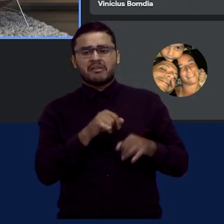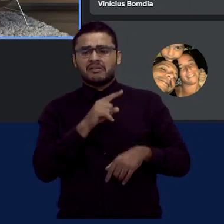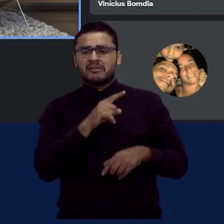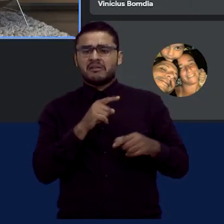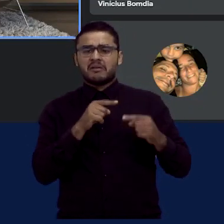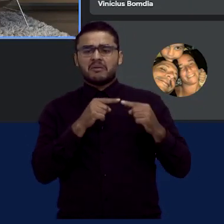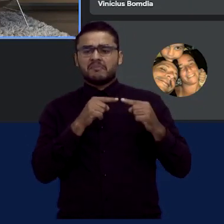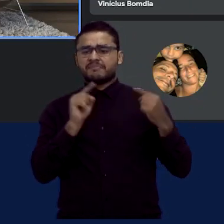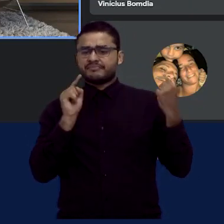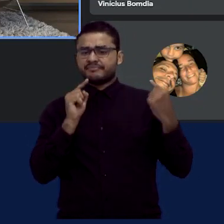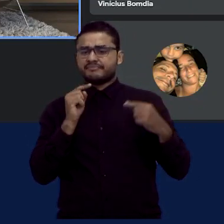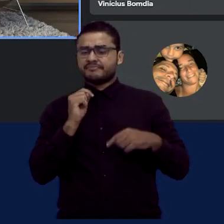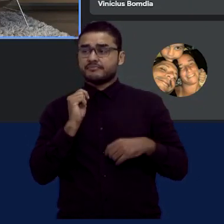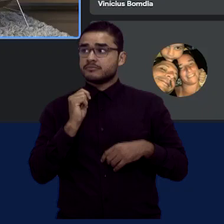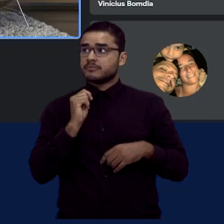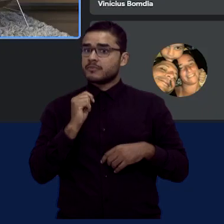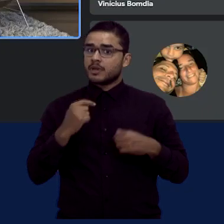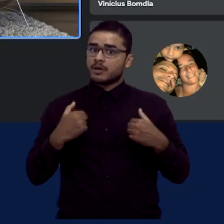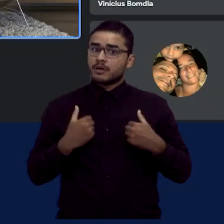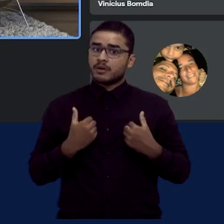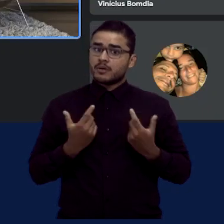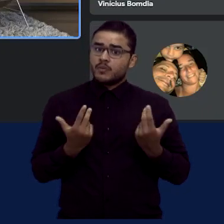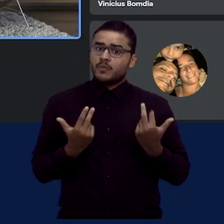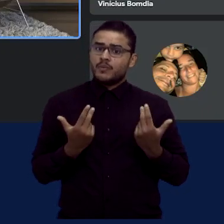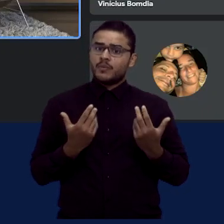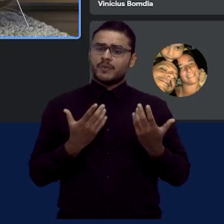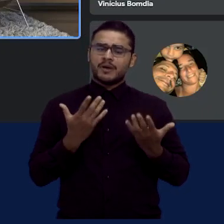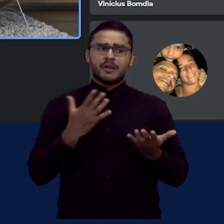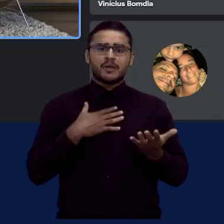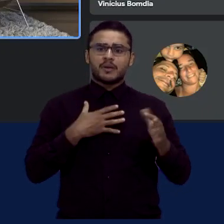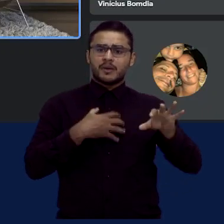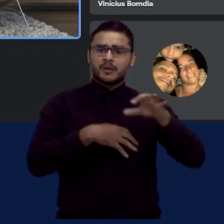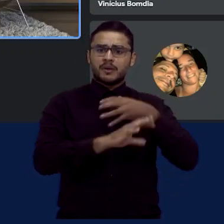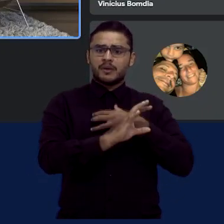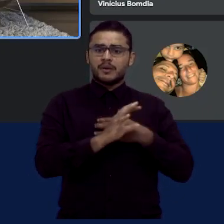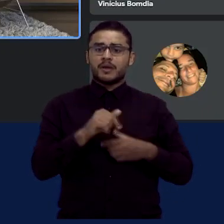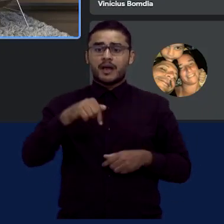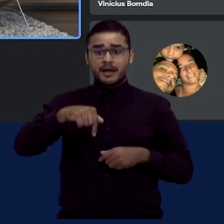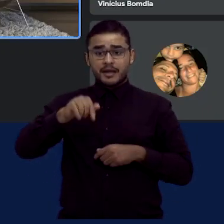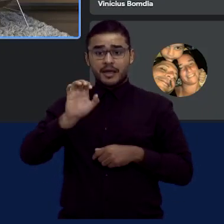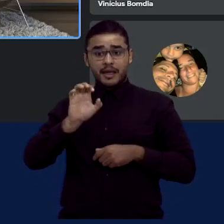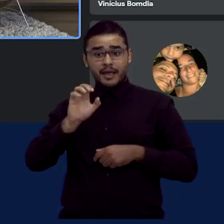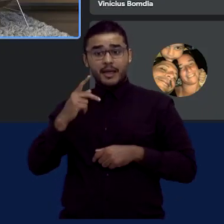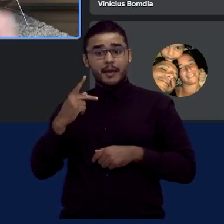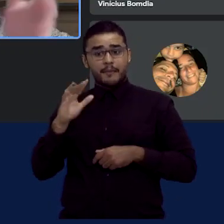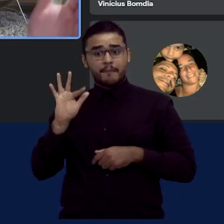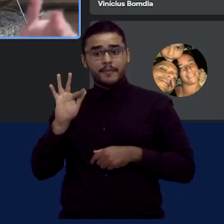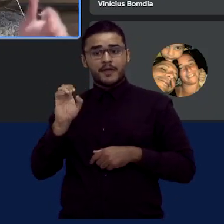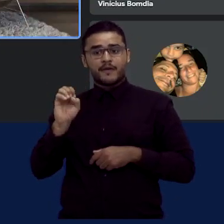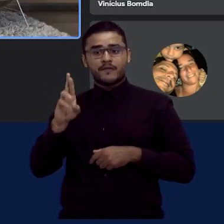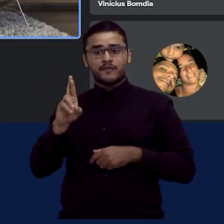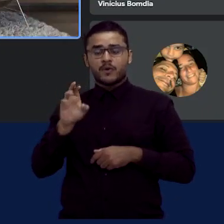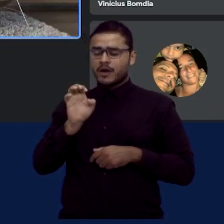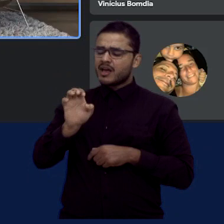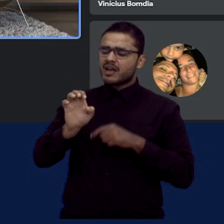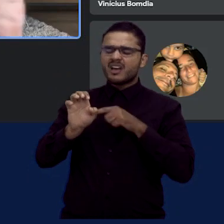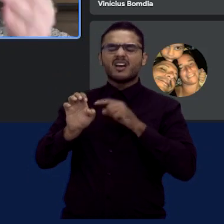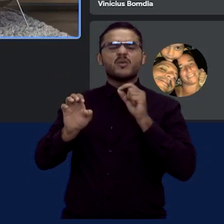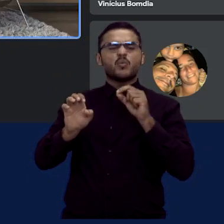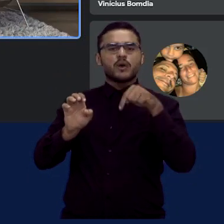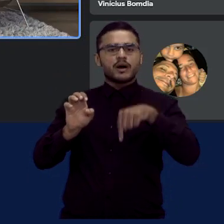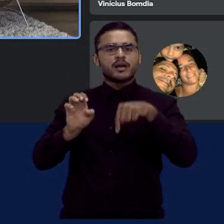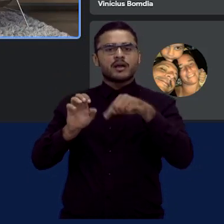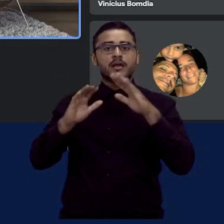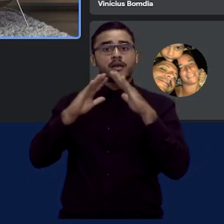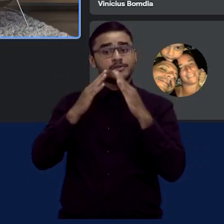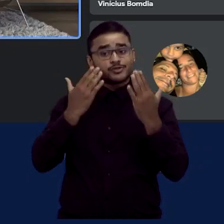mais. É muito curioso que eu esteja falando isso justamente na Escola do Parlamento, um lugar que tem lá sua formalidade, mas